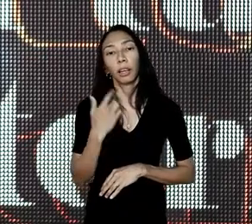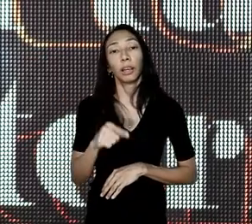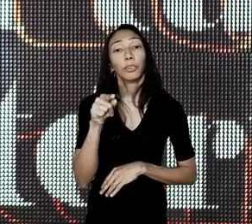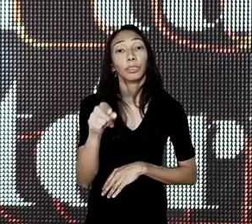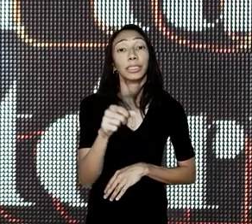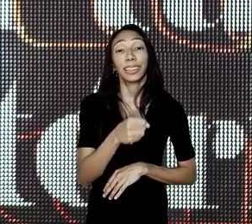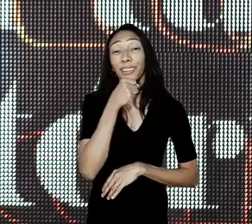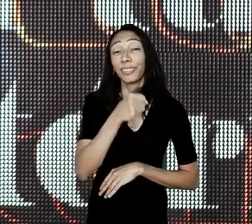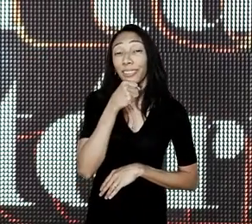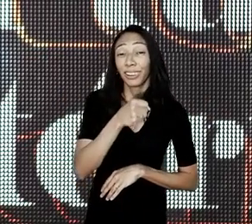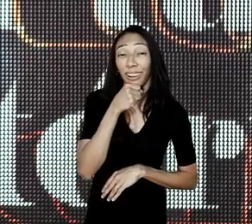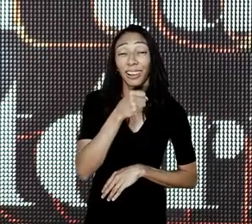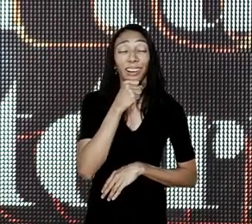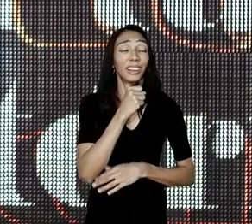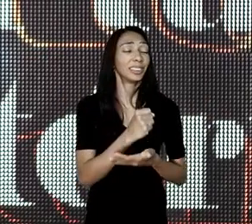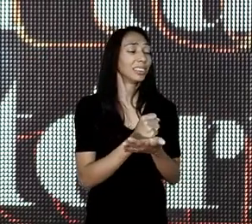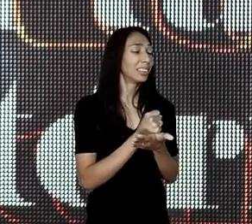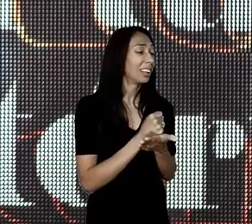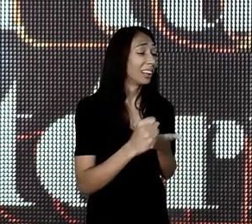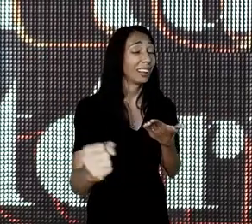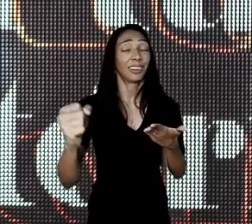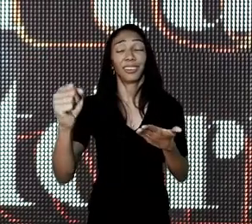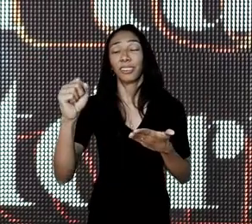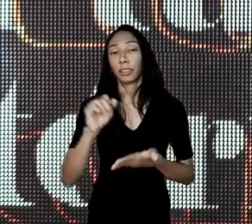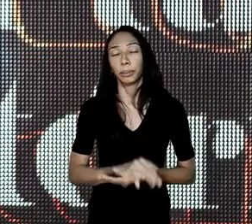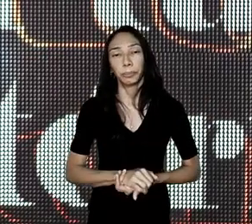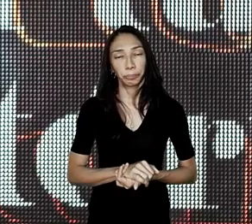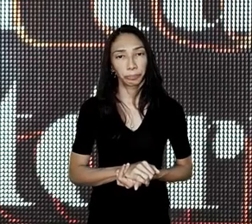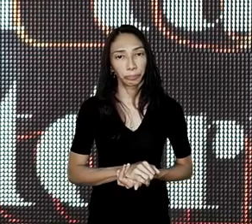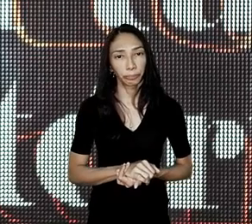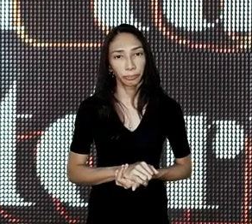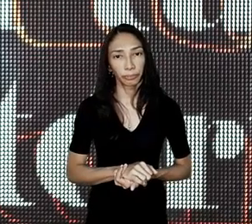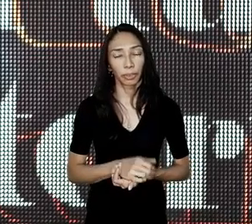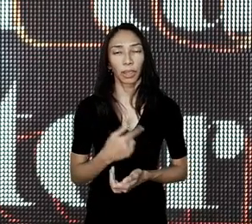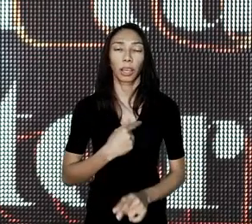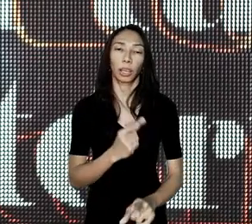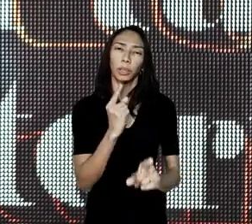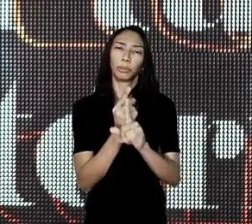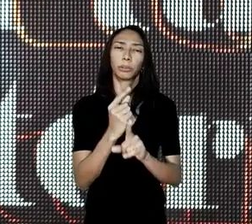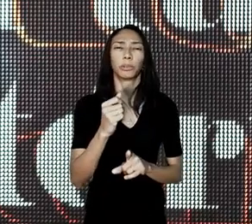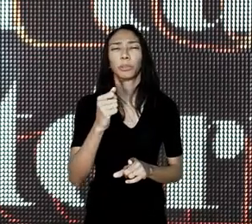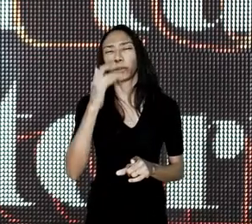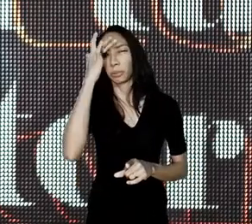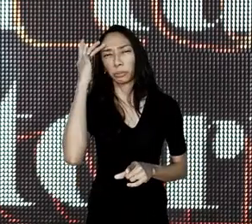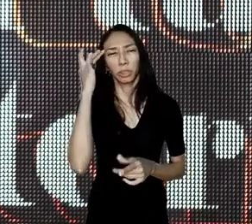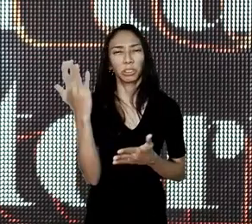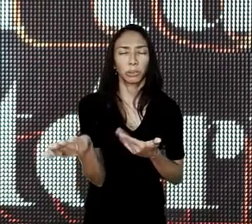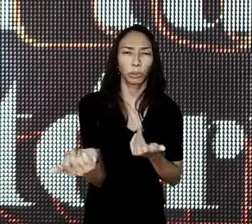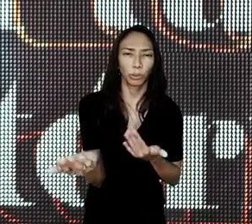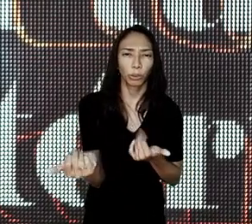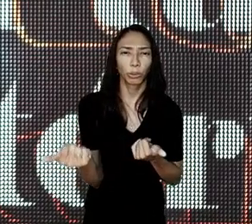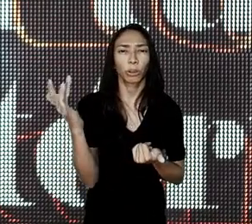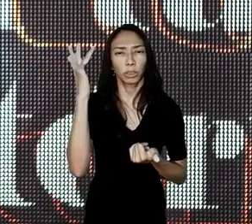velha, você está velho, passou a época. Eu encontro pessoas jovens, maduras,